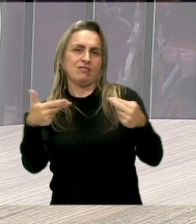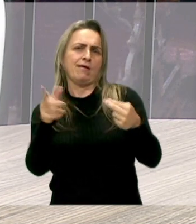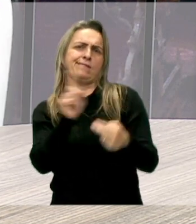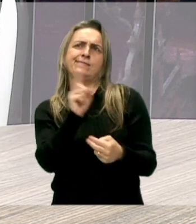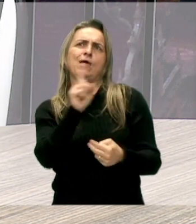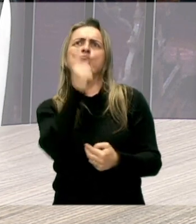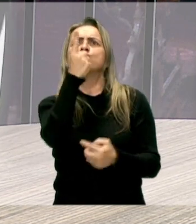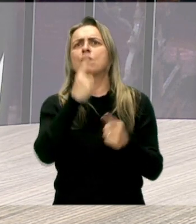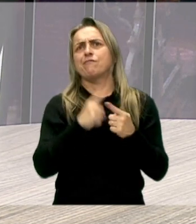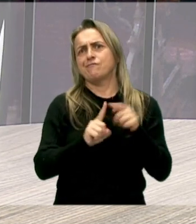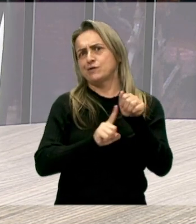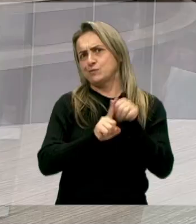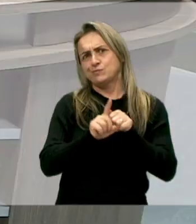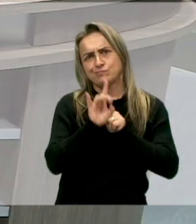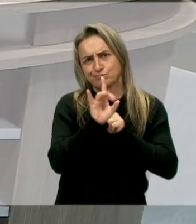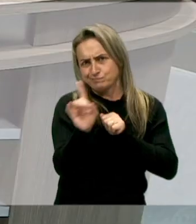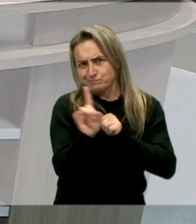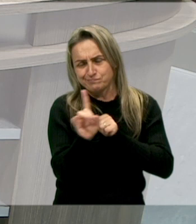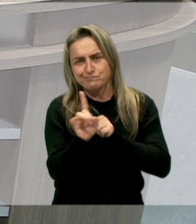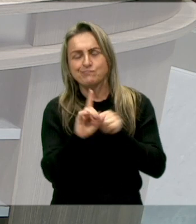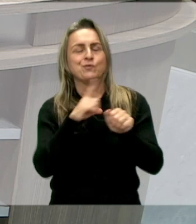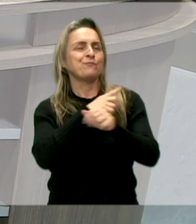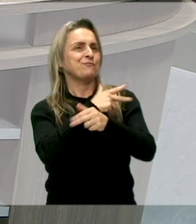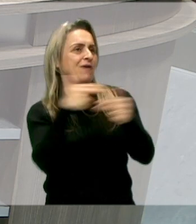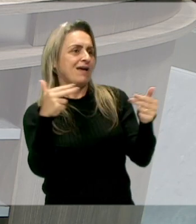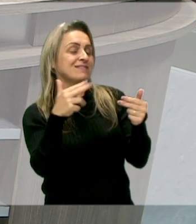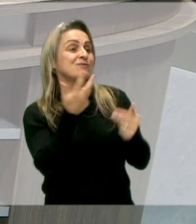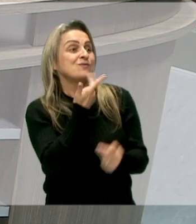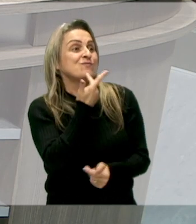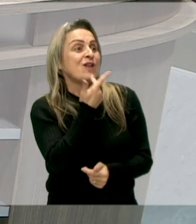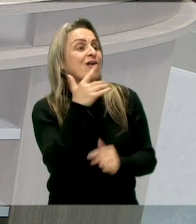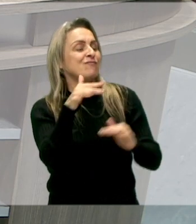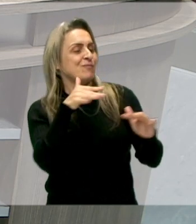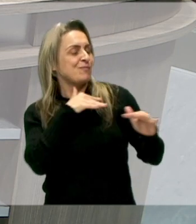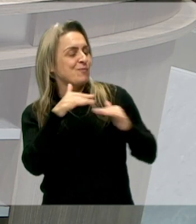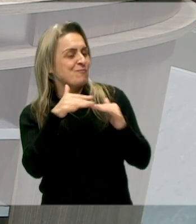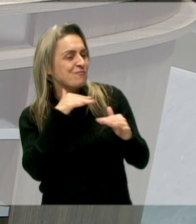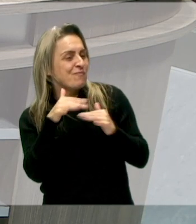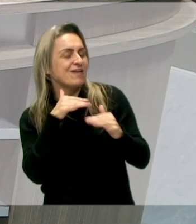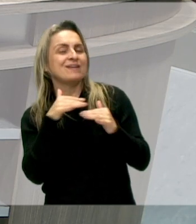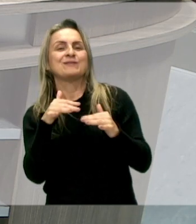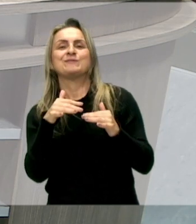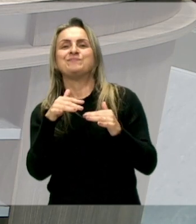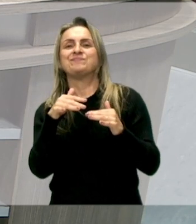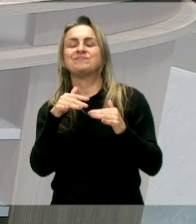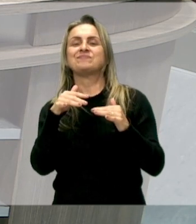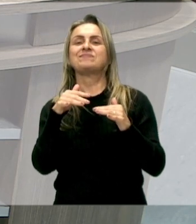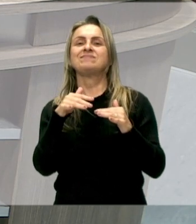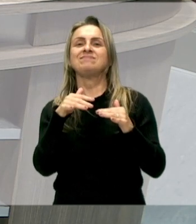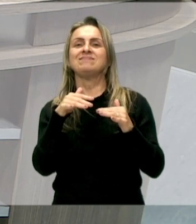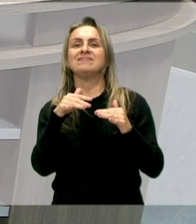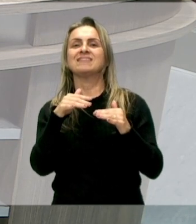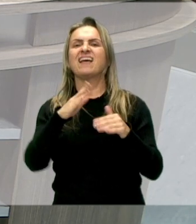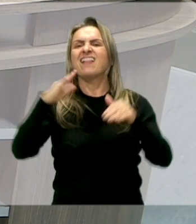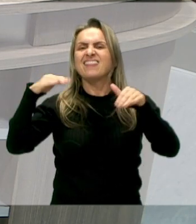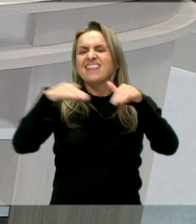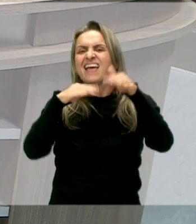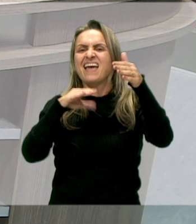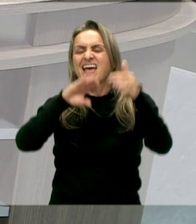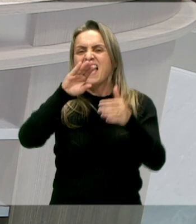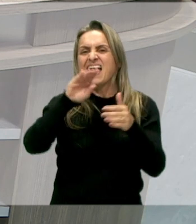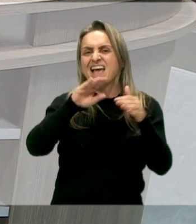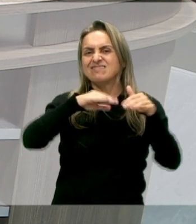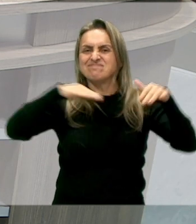mês. Então, quando eu falava do movimento das garagens, foi isso, porque eles começaram a marcar ensaios e eles